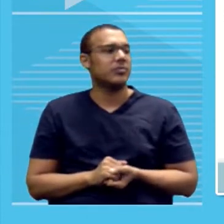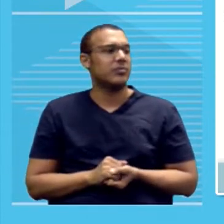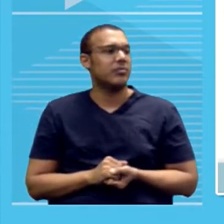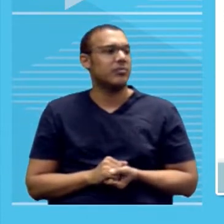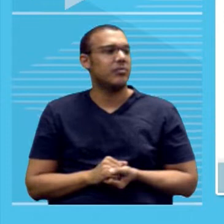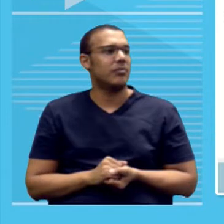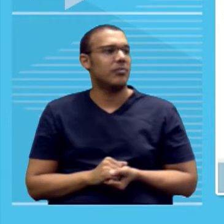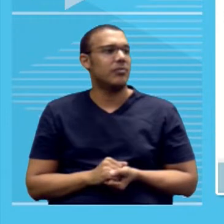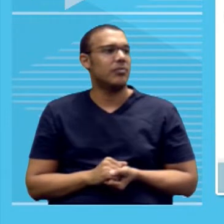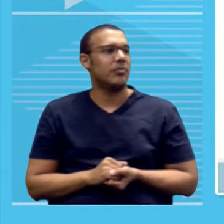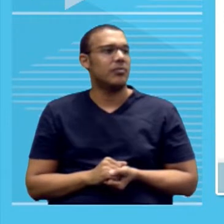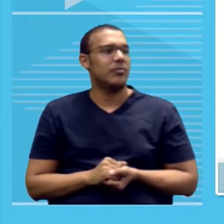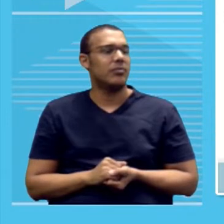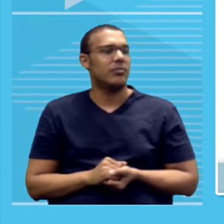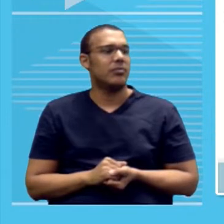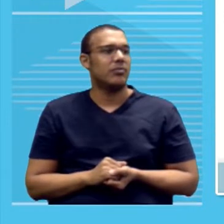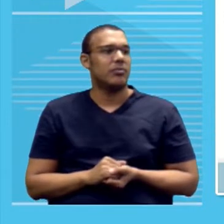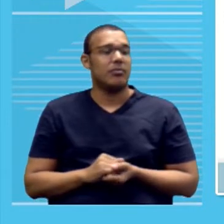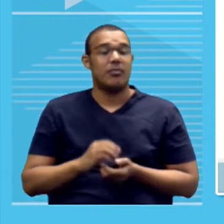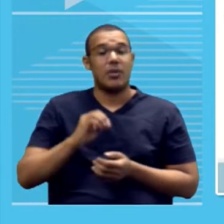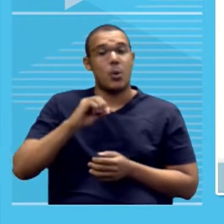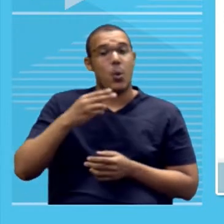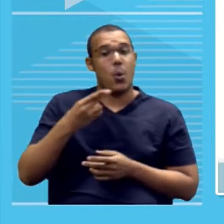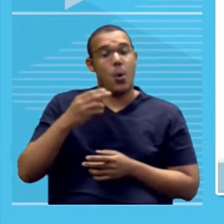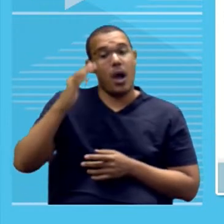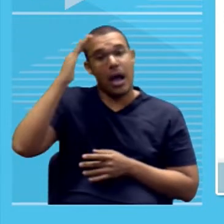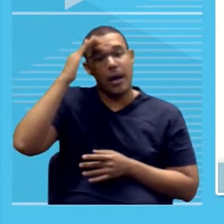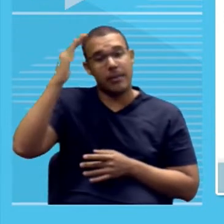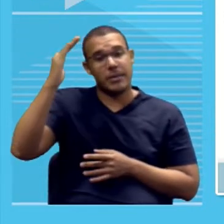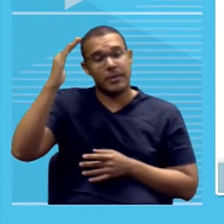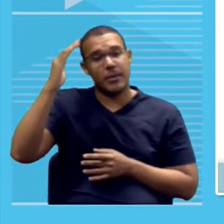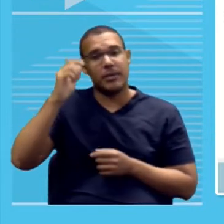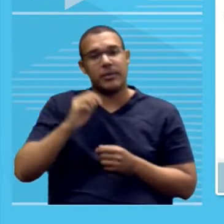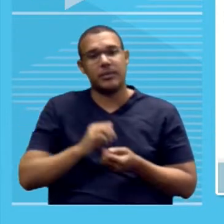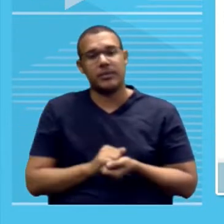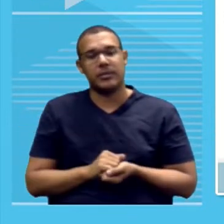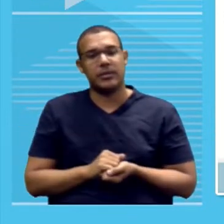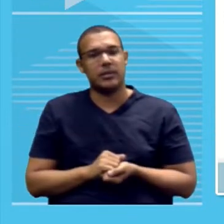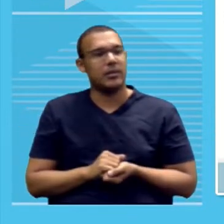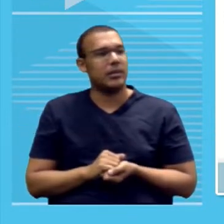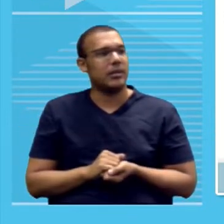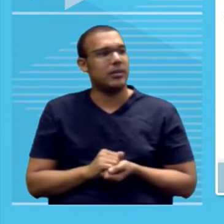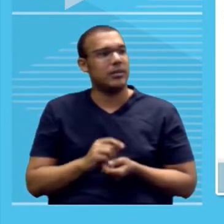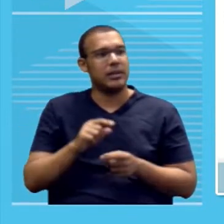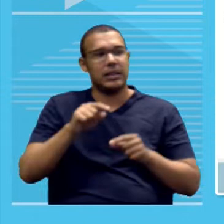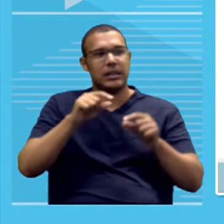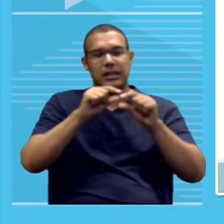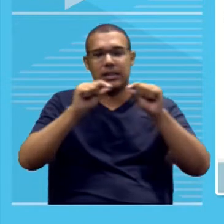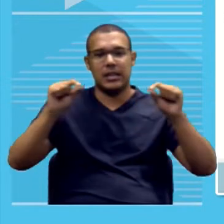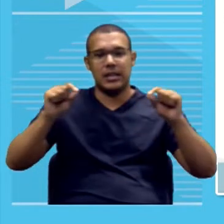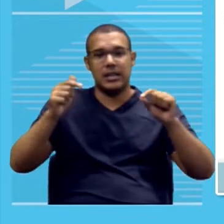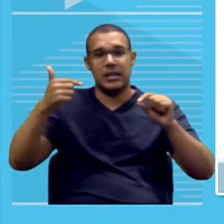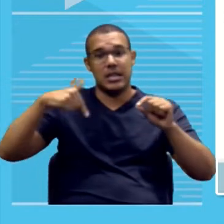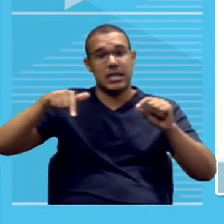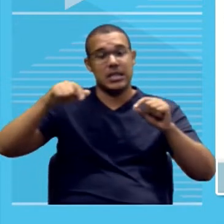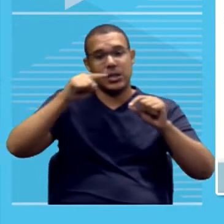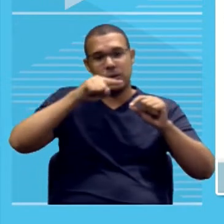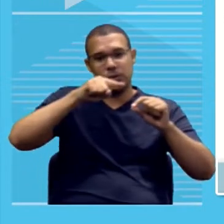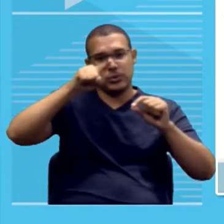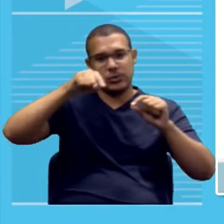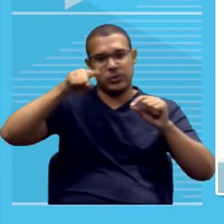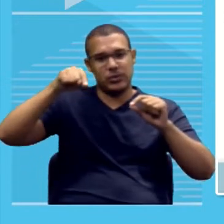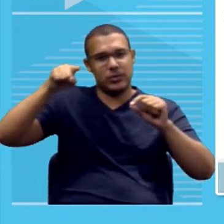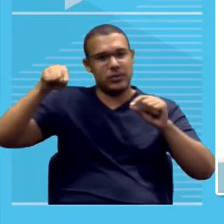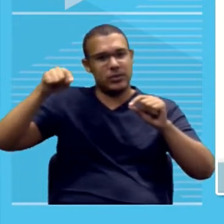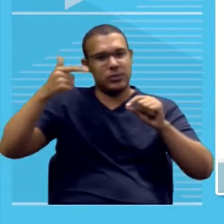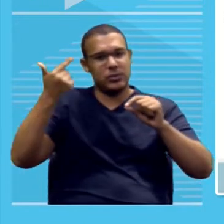resistor. Ou a principal nomenclatura que você vai ver, que é esse dentilhado, esse riscado aqui que você